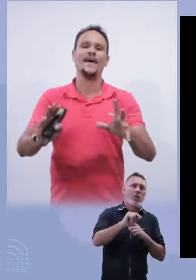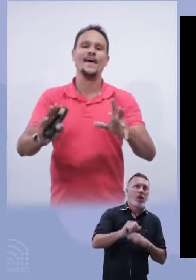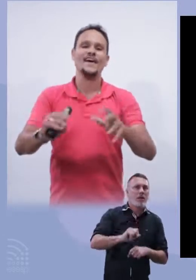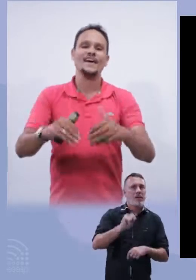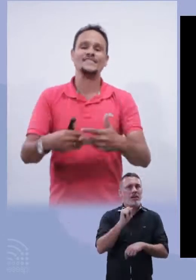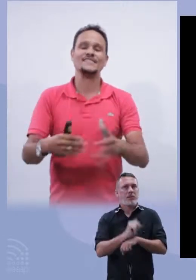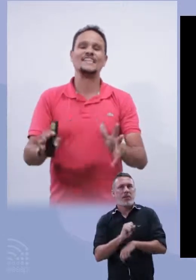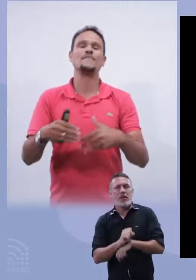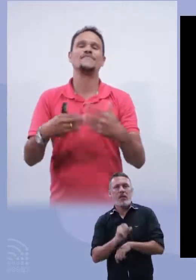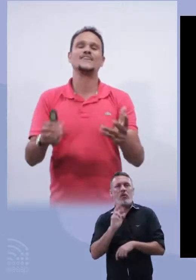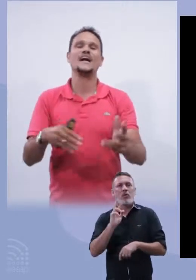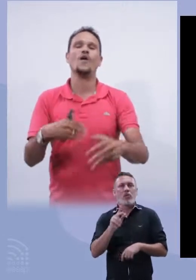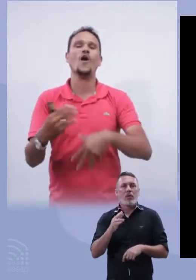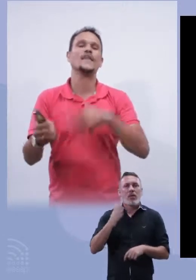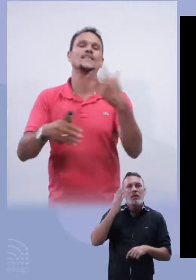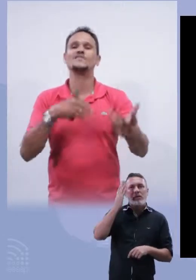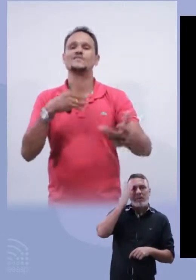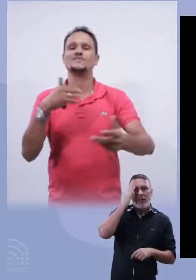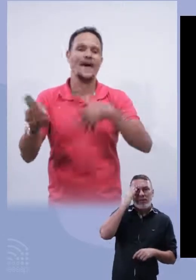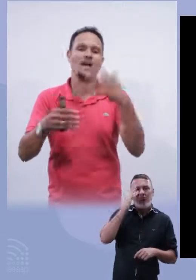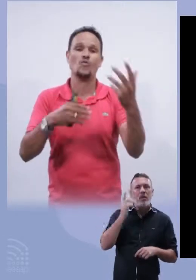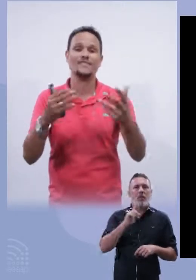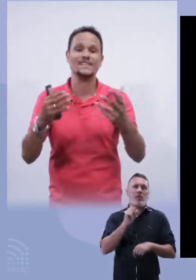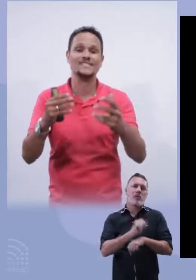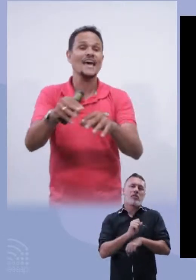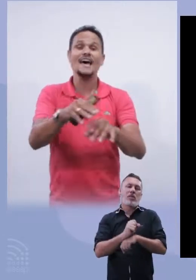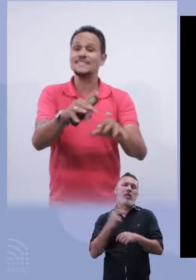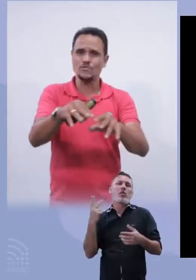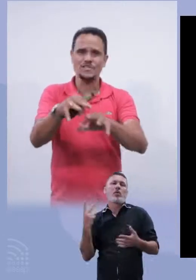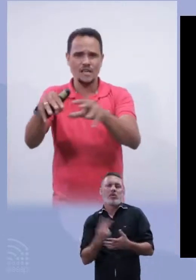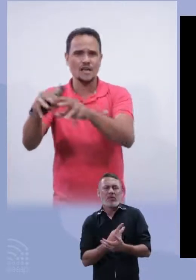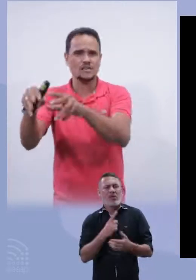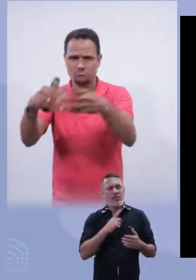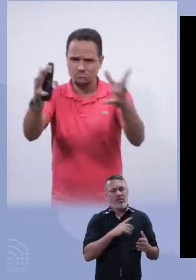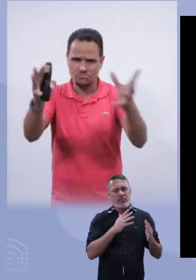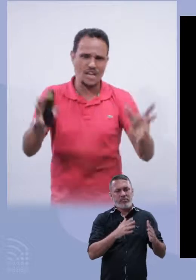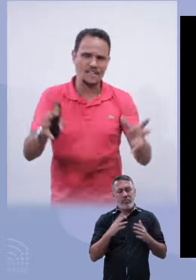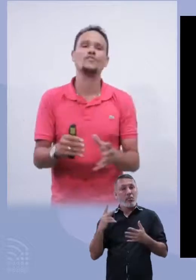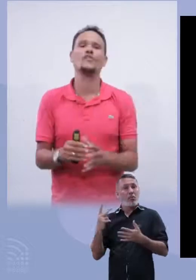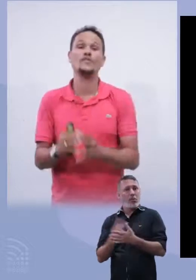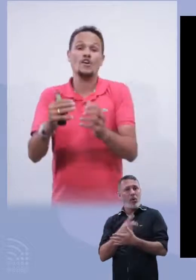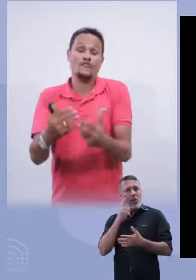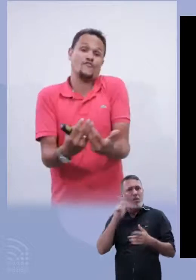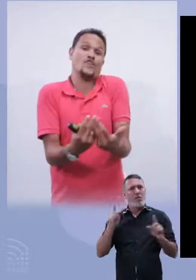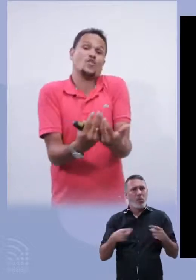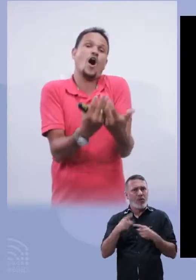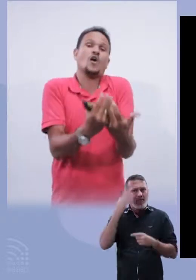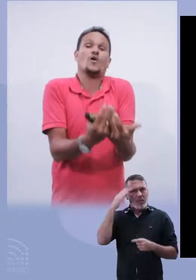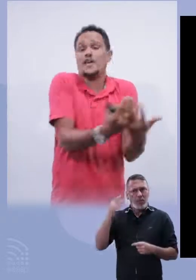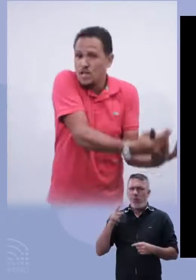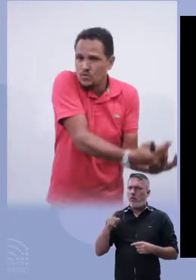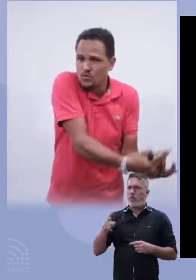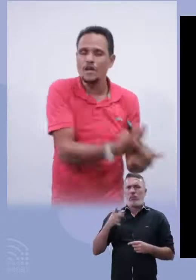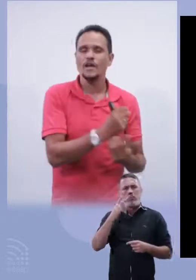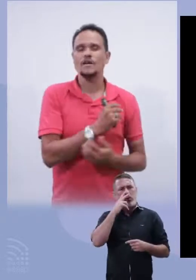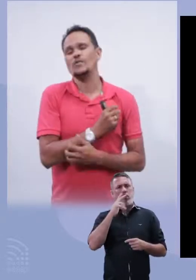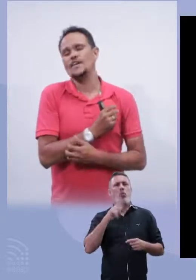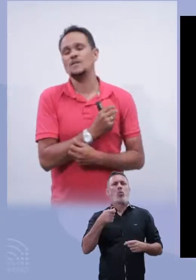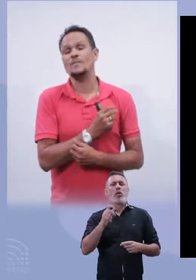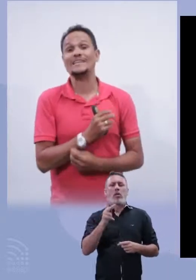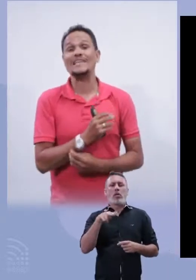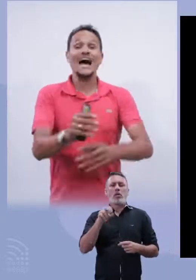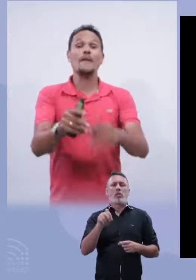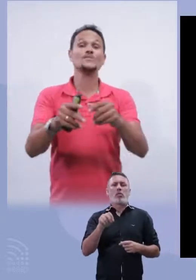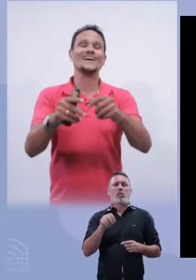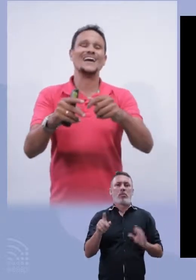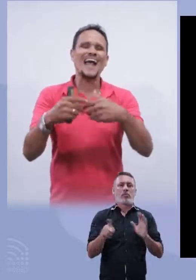é saber, quem sabe faz a hora, não espera acontecer. Essa musiquinha que você já deve ter ouvido, virou hino do